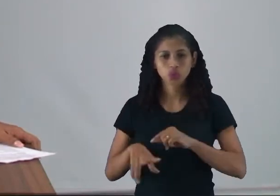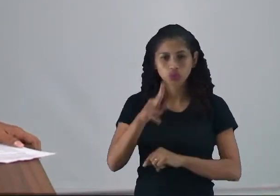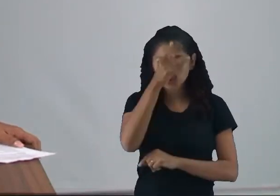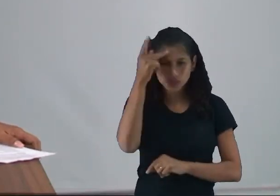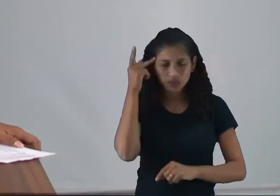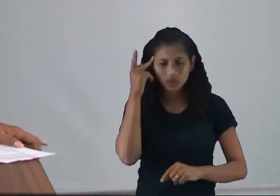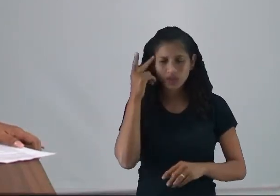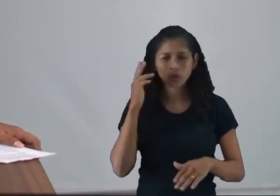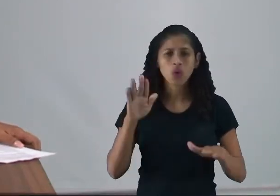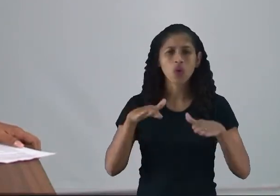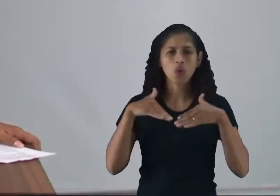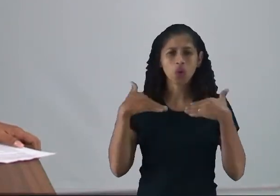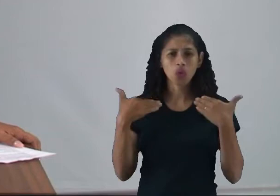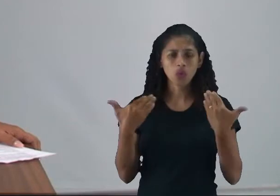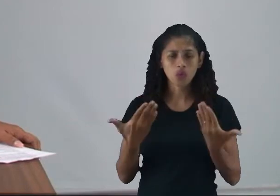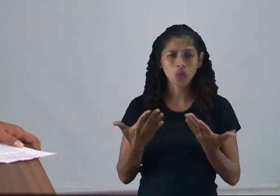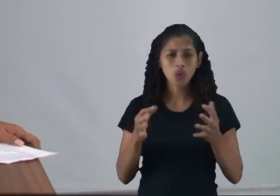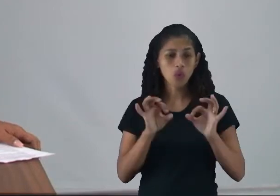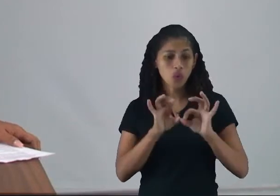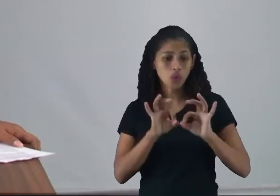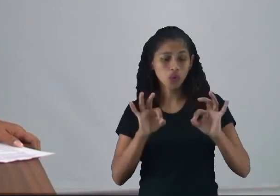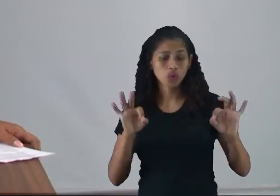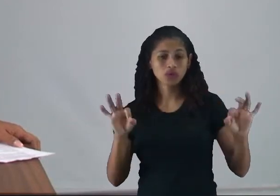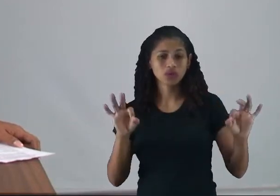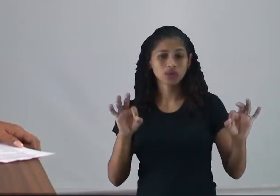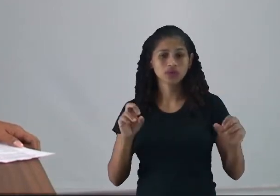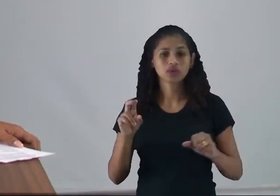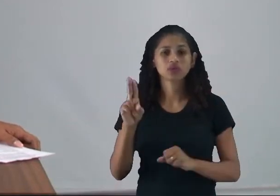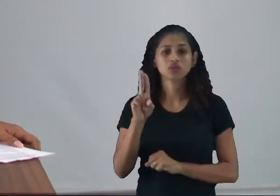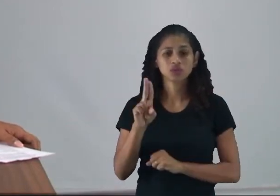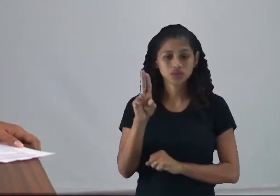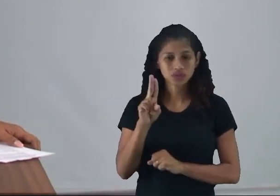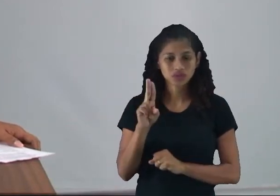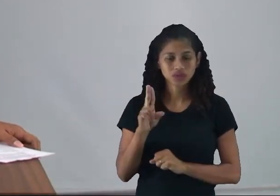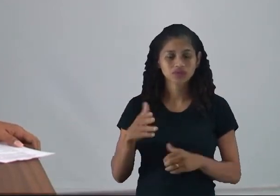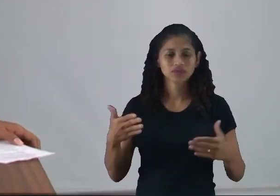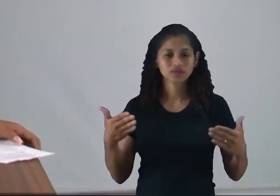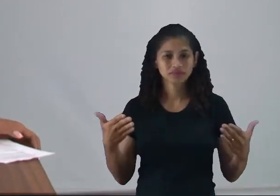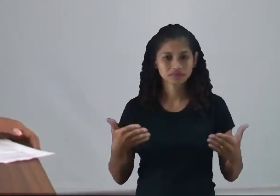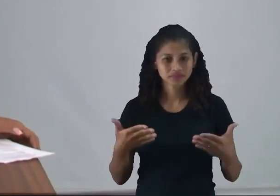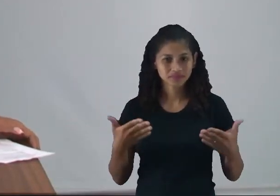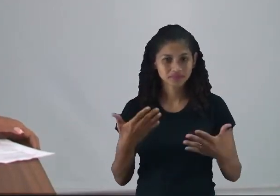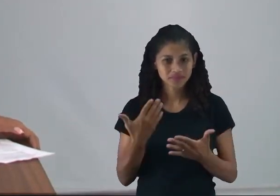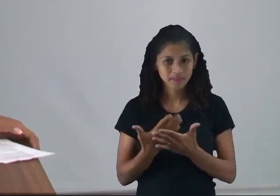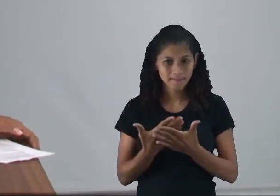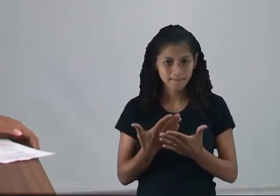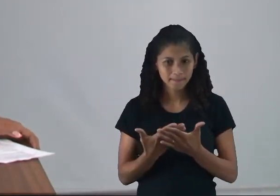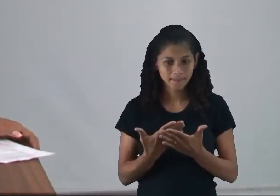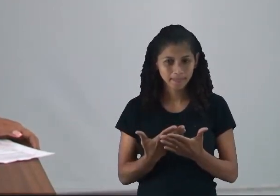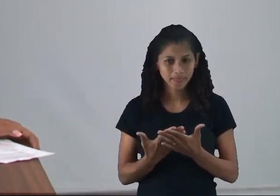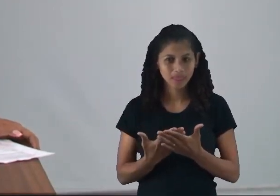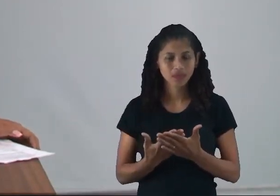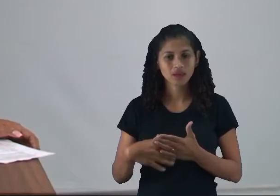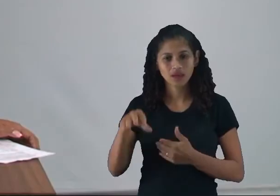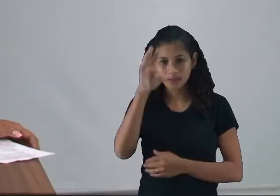de medidas utilizadas? Tudo isso nós vamos aprender na aula de hoje. De olho na